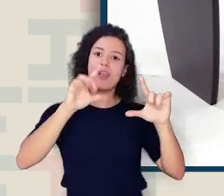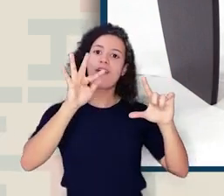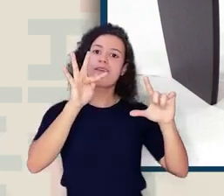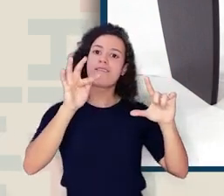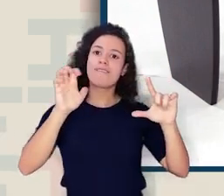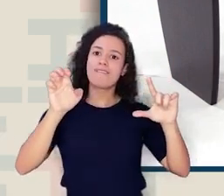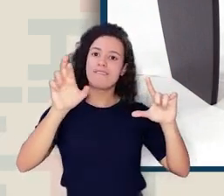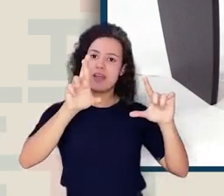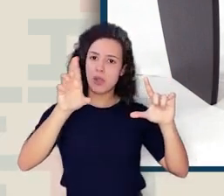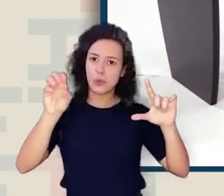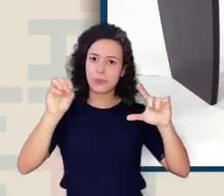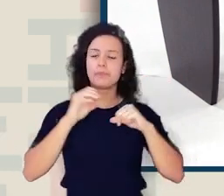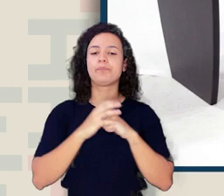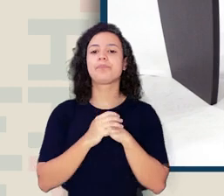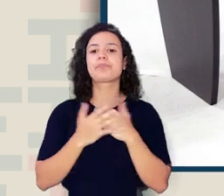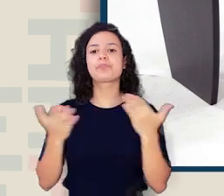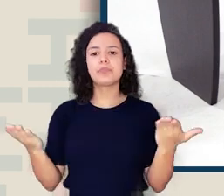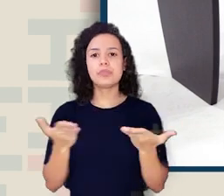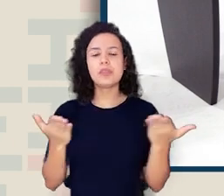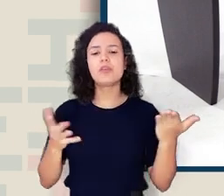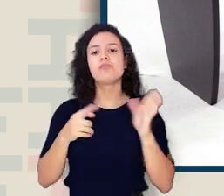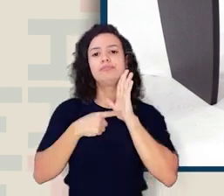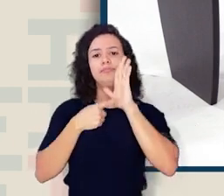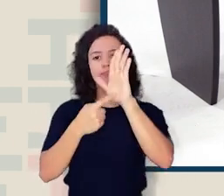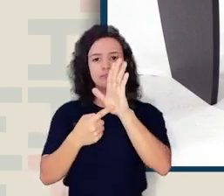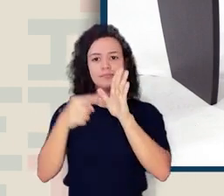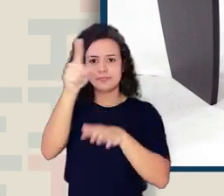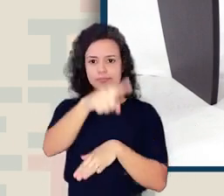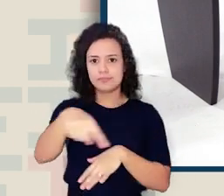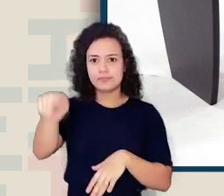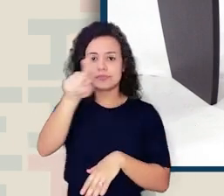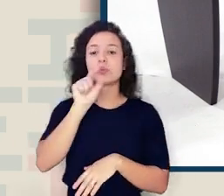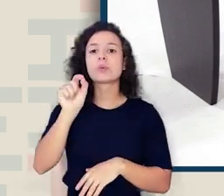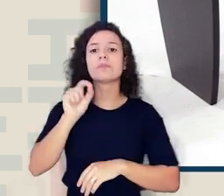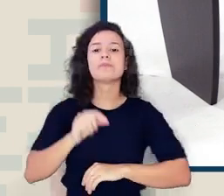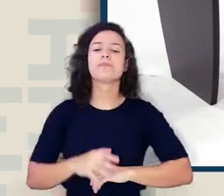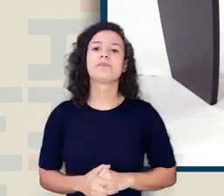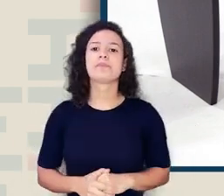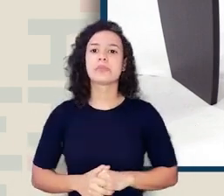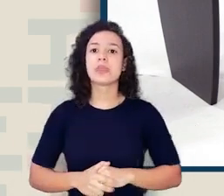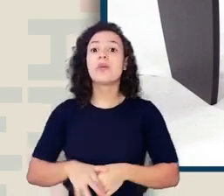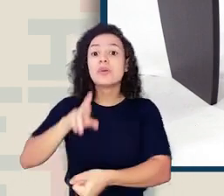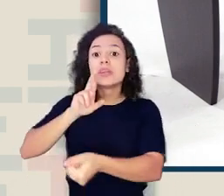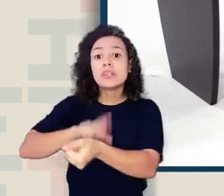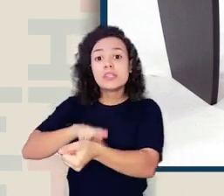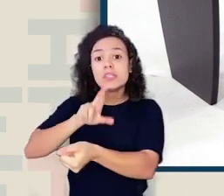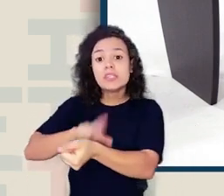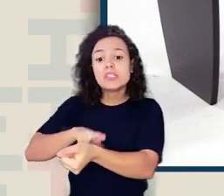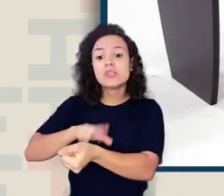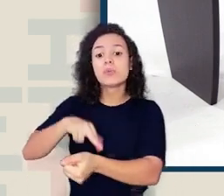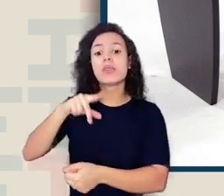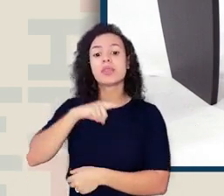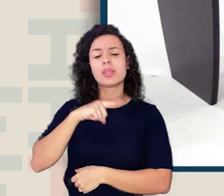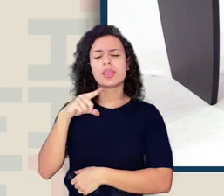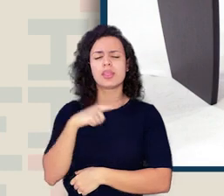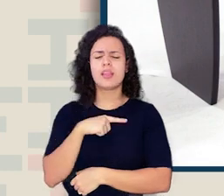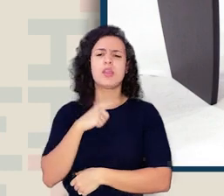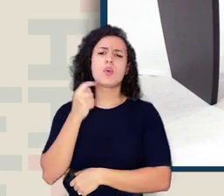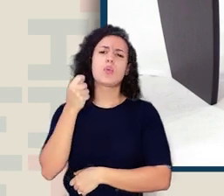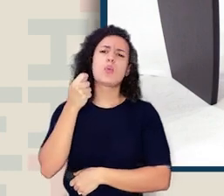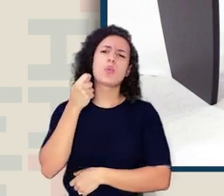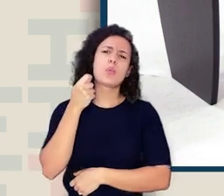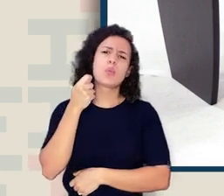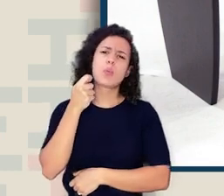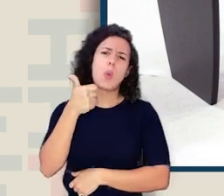de maracatu. Vou fazer aqui uma demonstração da célula rítmica que se